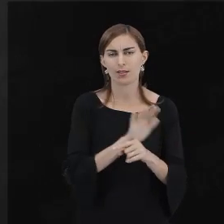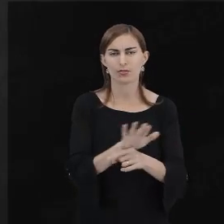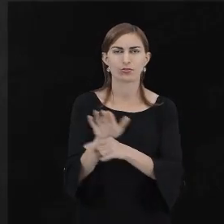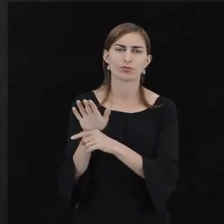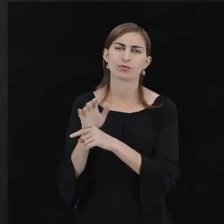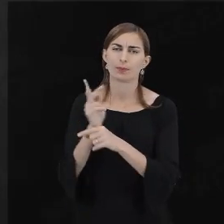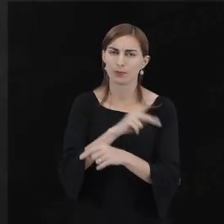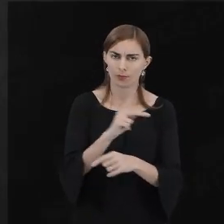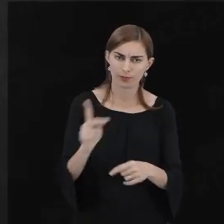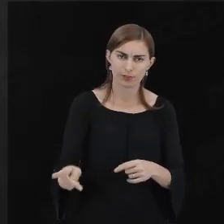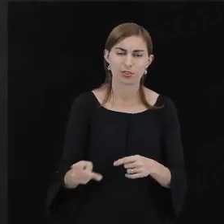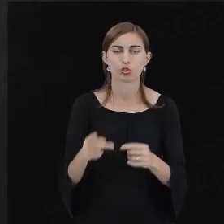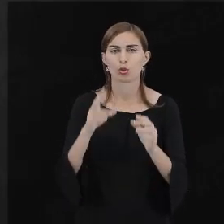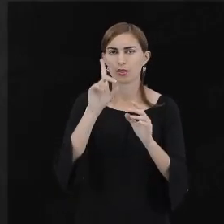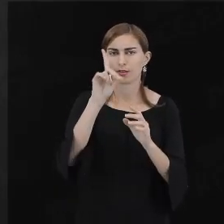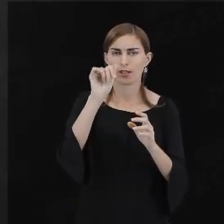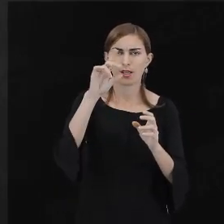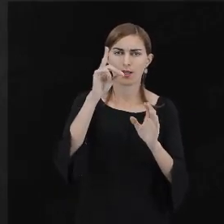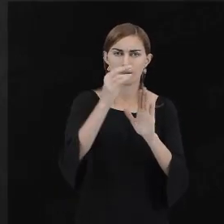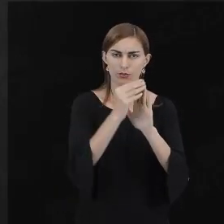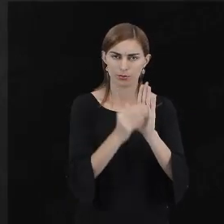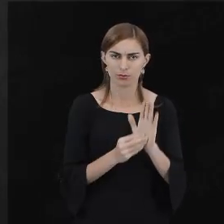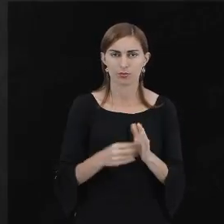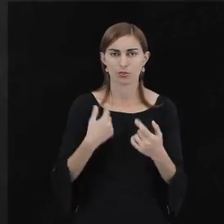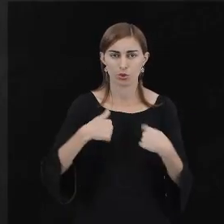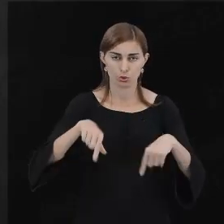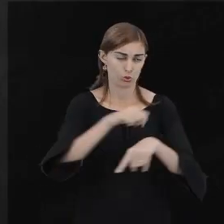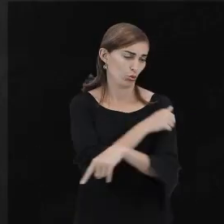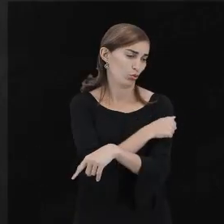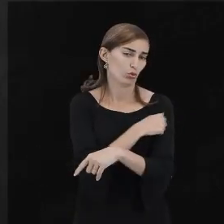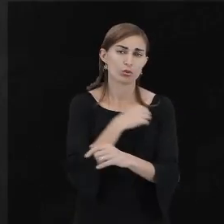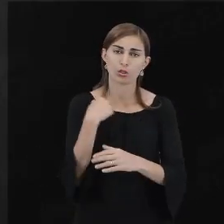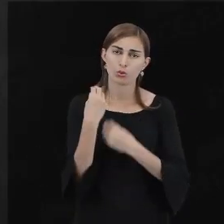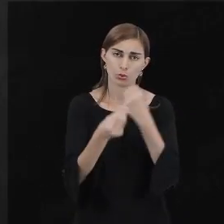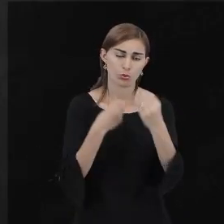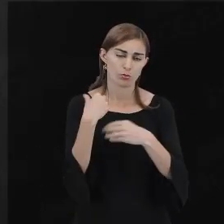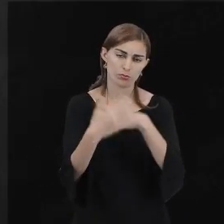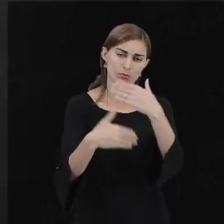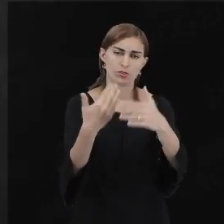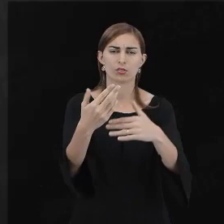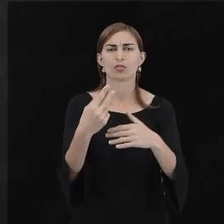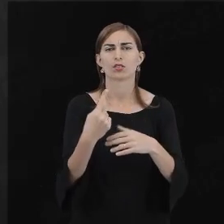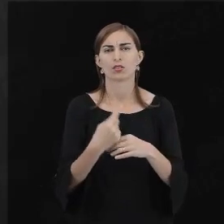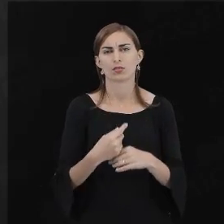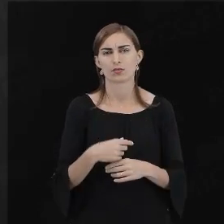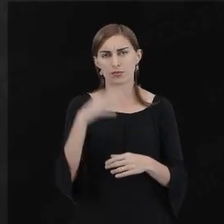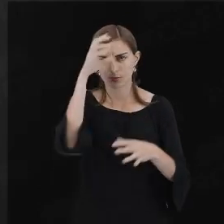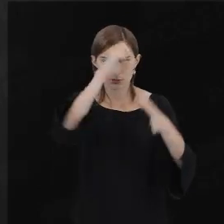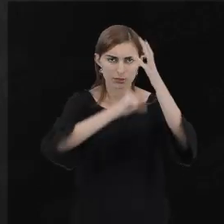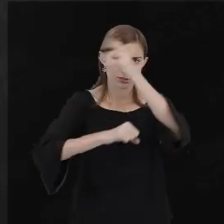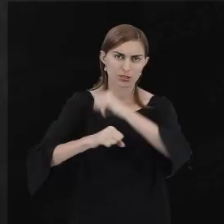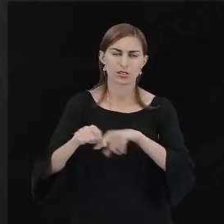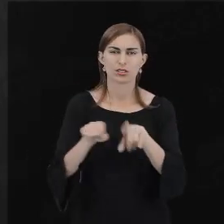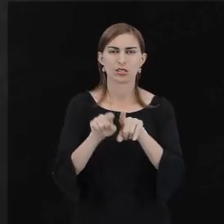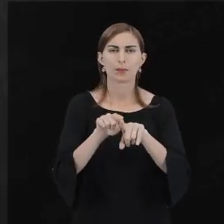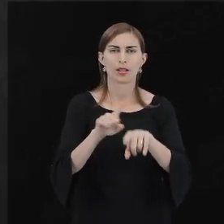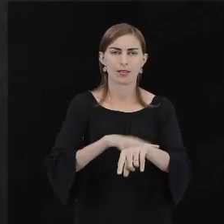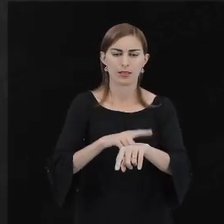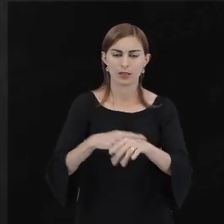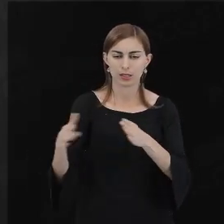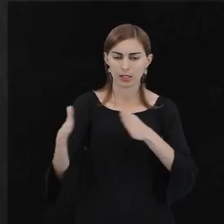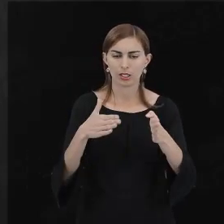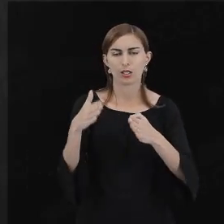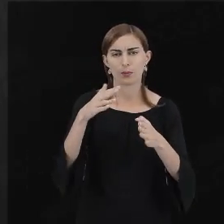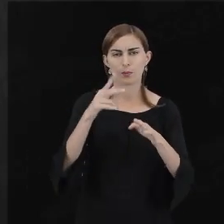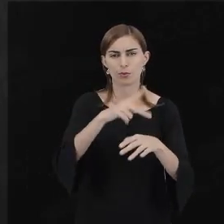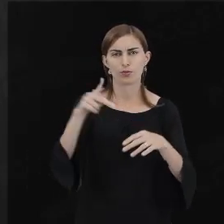para efetivar as aprendizagens é a dimensão relacional ou socioafetiva, em que os processos de